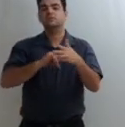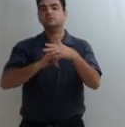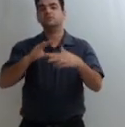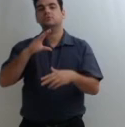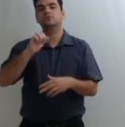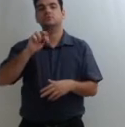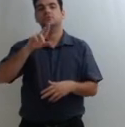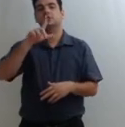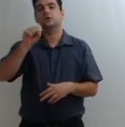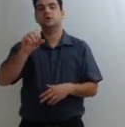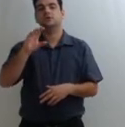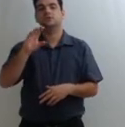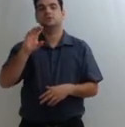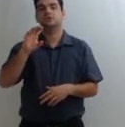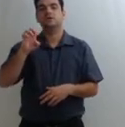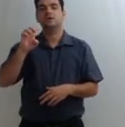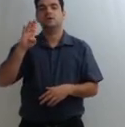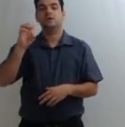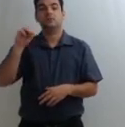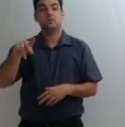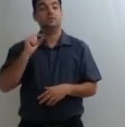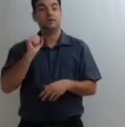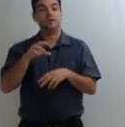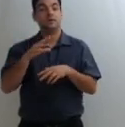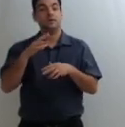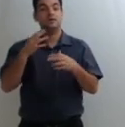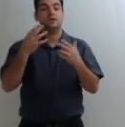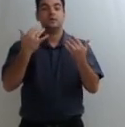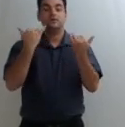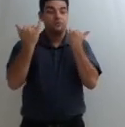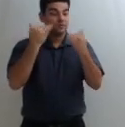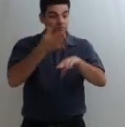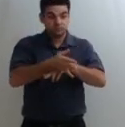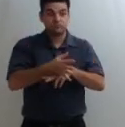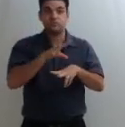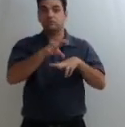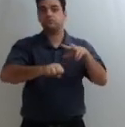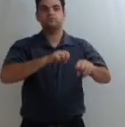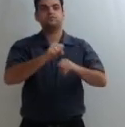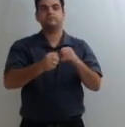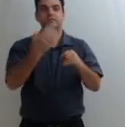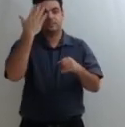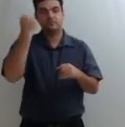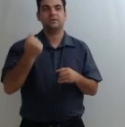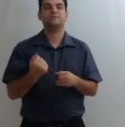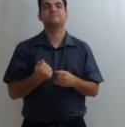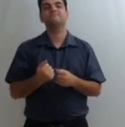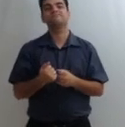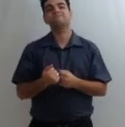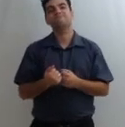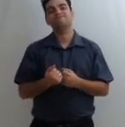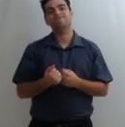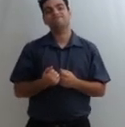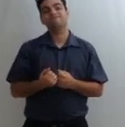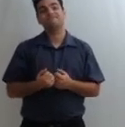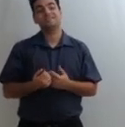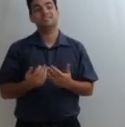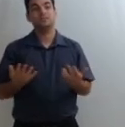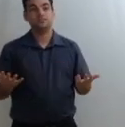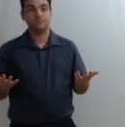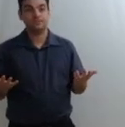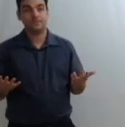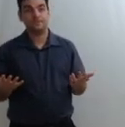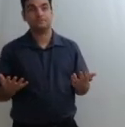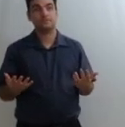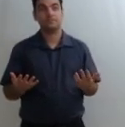análise técnica e extração dos dados por meio de software adequado. Deste modo, ainda que não, talvez, com